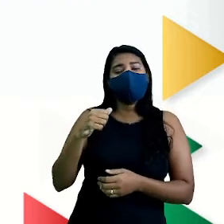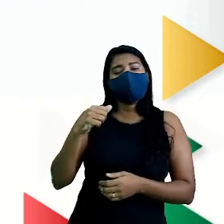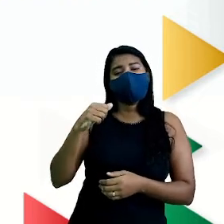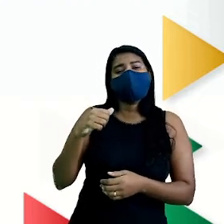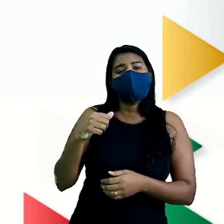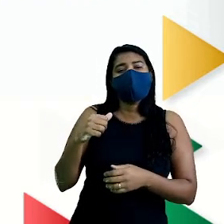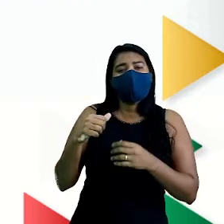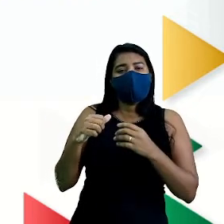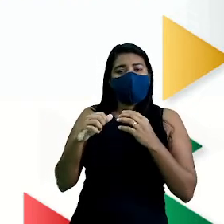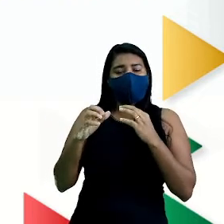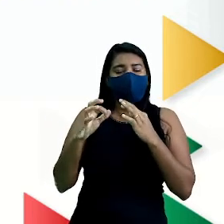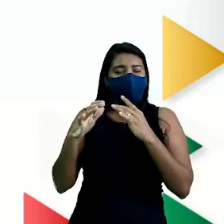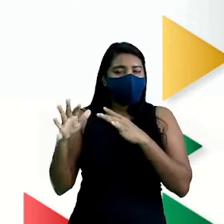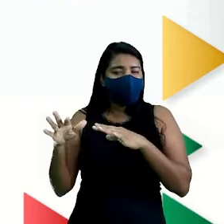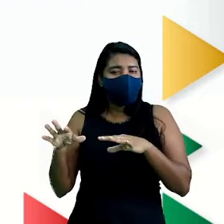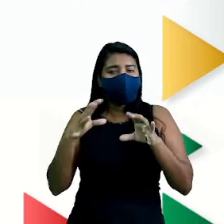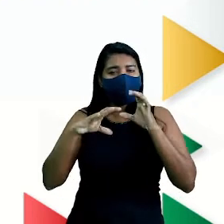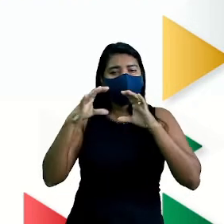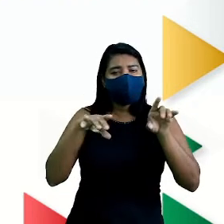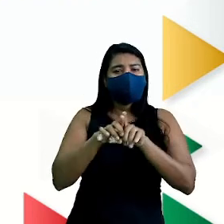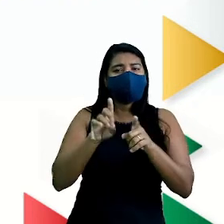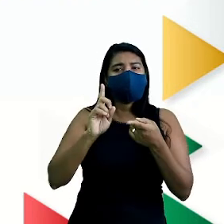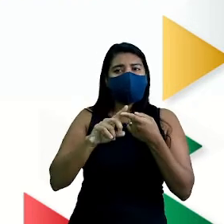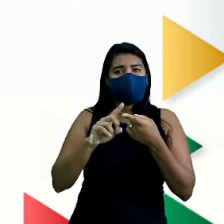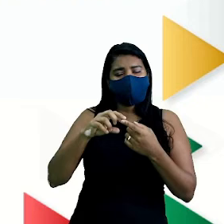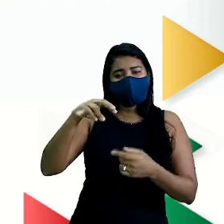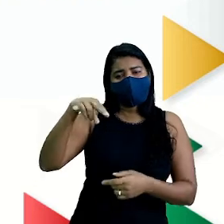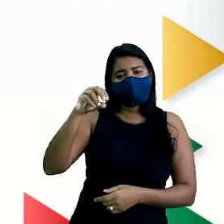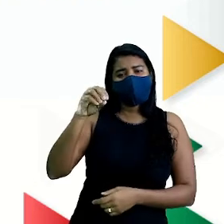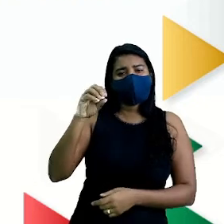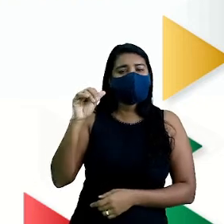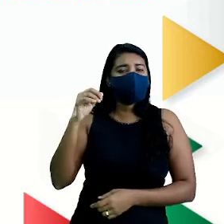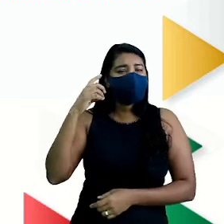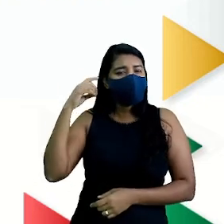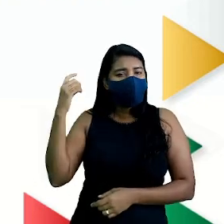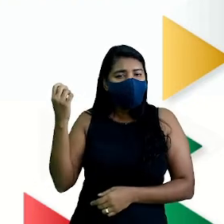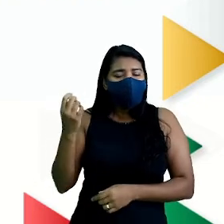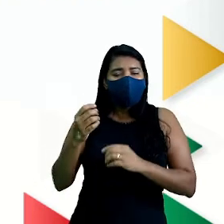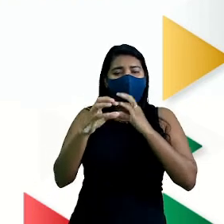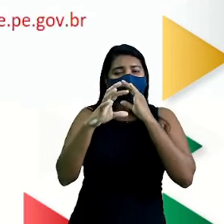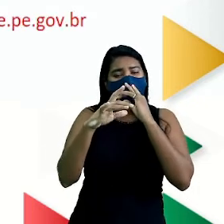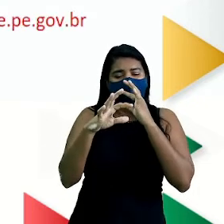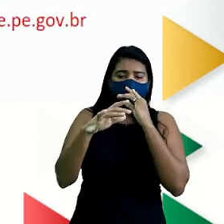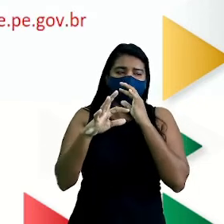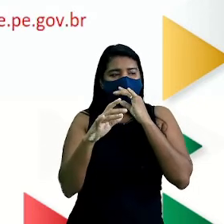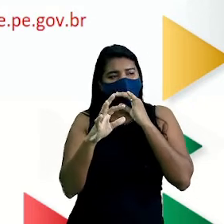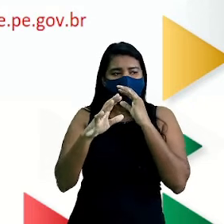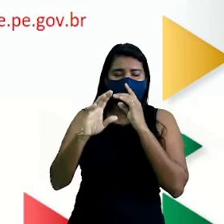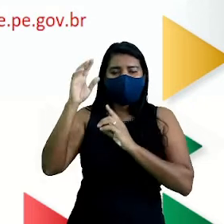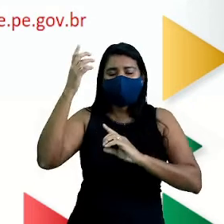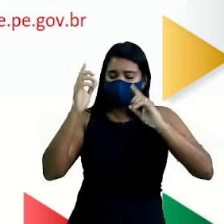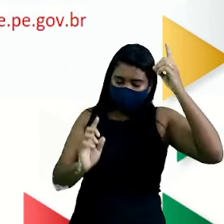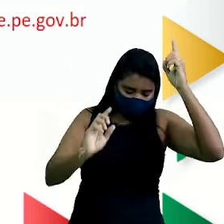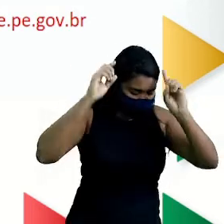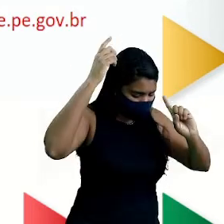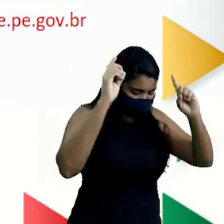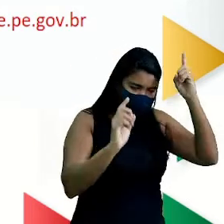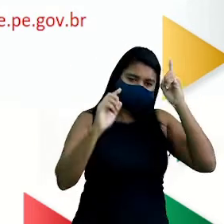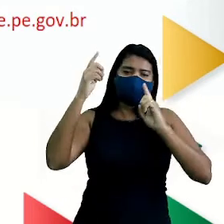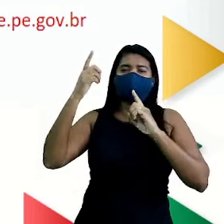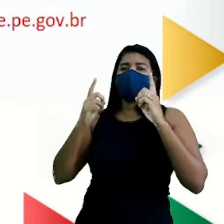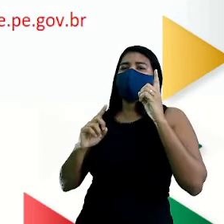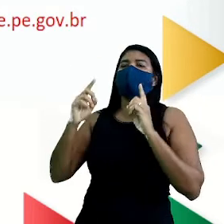alta intensidade, né, são sons mais finos, então os metais estão ali a todo vapor. Também tem o